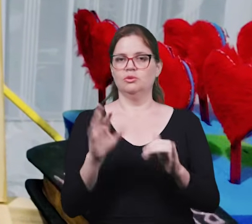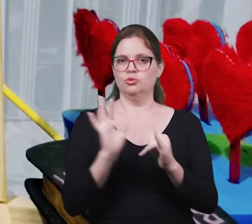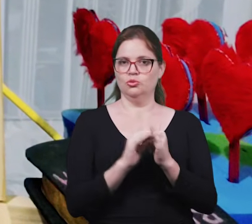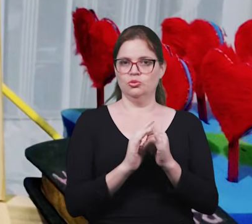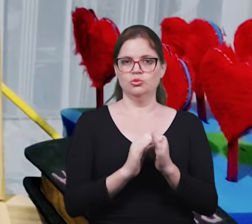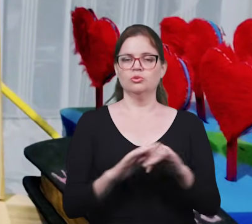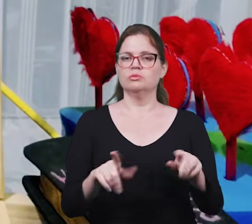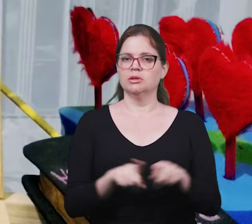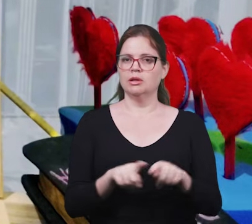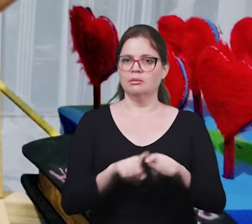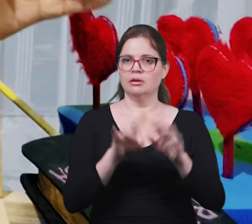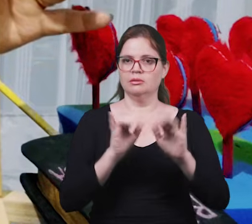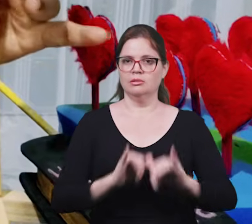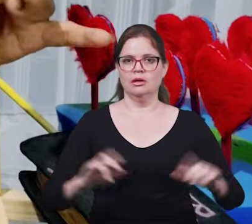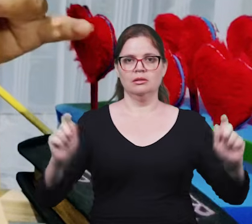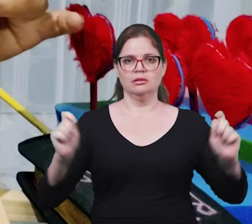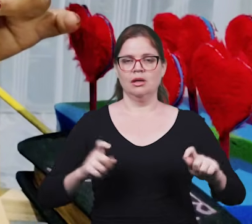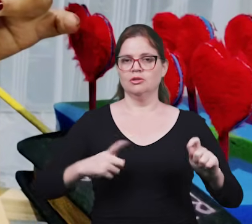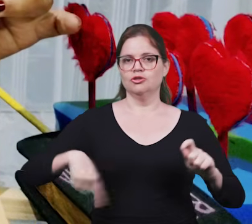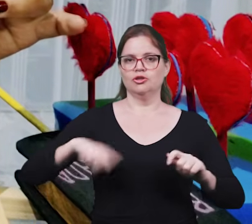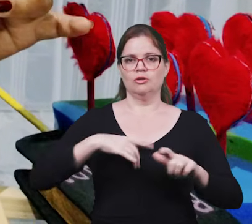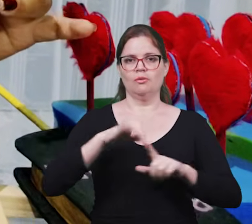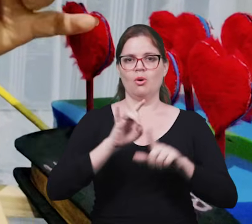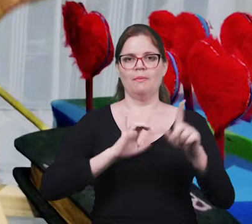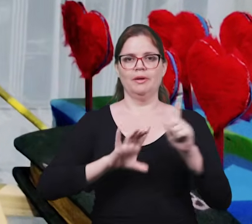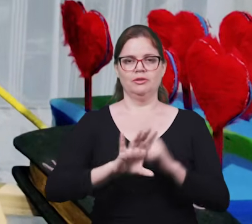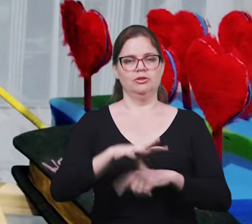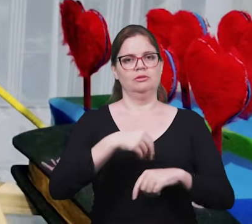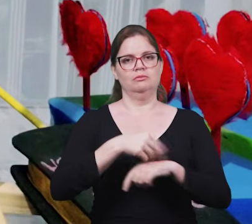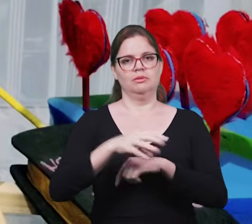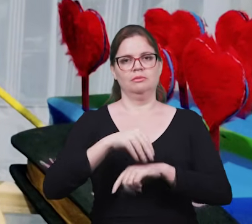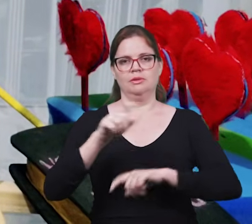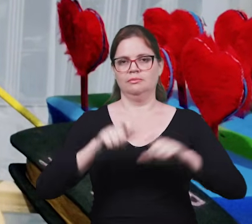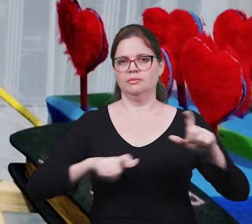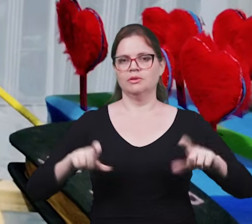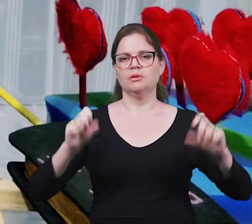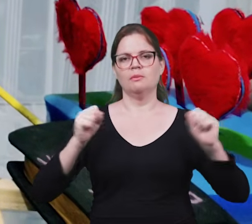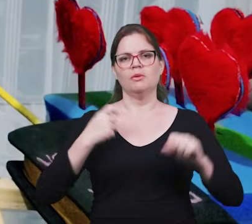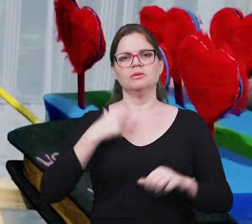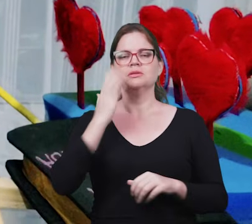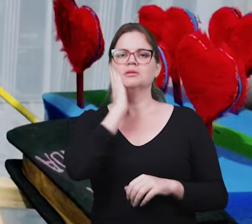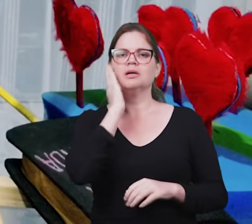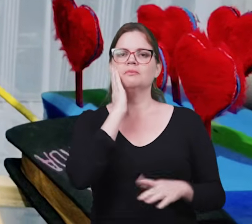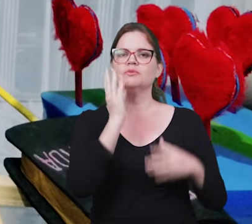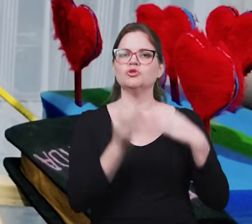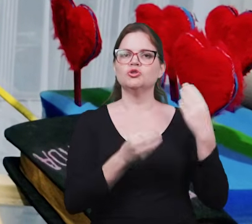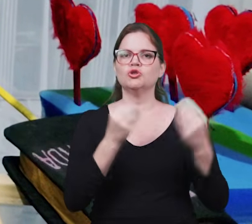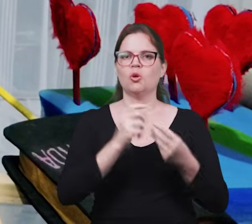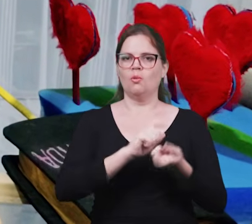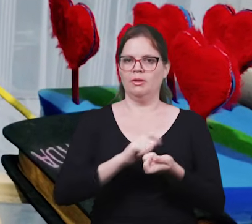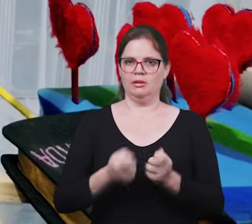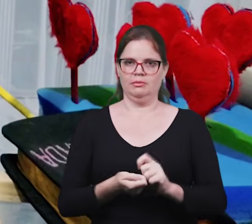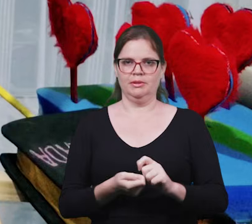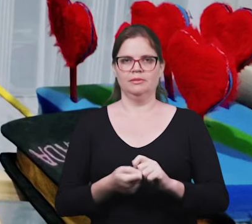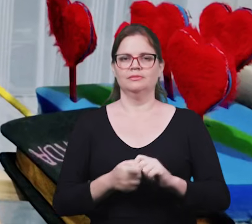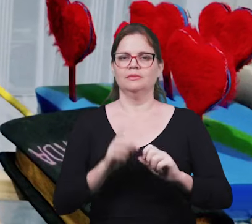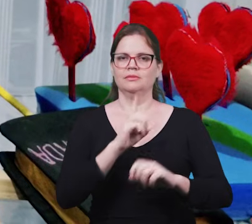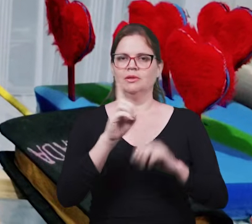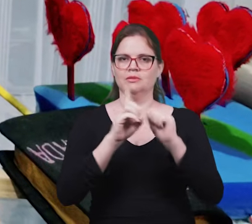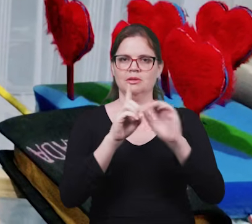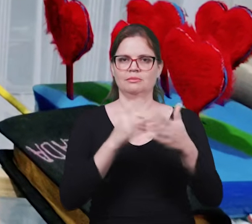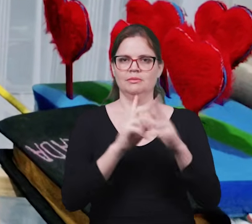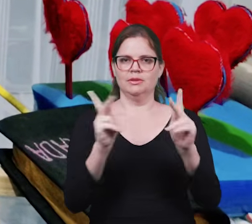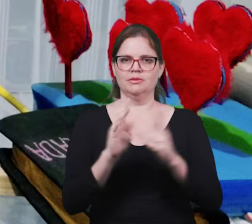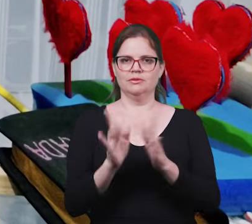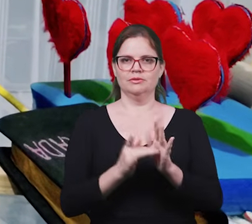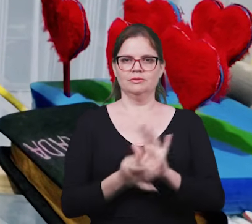também é transmitido também pelo YouTube, que possamos divulgar para que mais pessoas possam ter condições de ter acesso a essas aulas. Deus